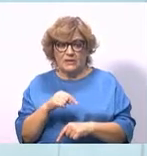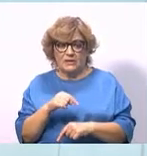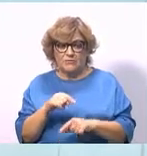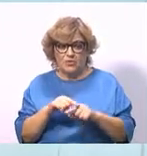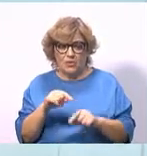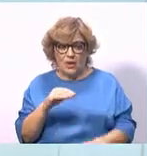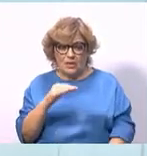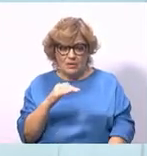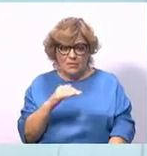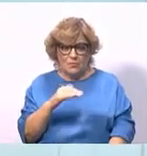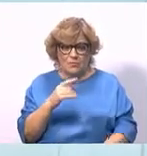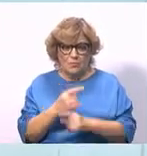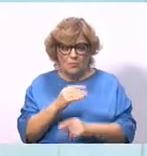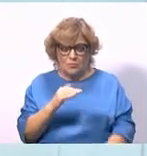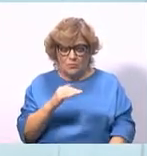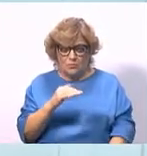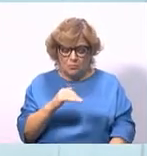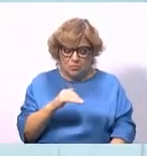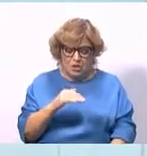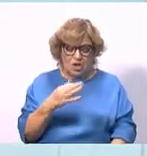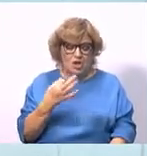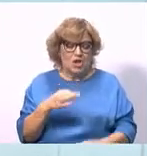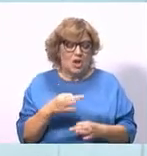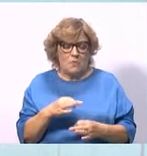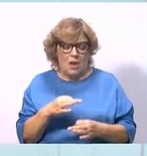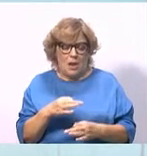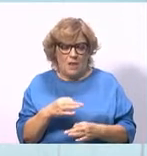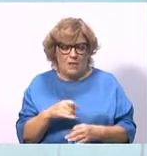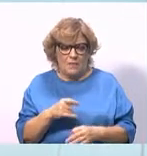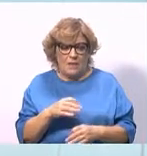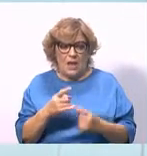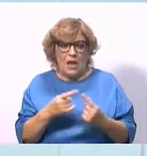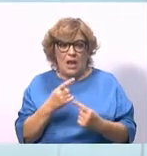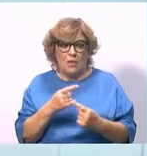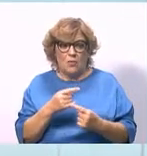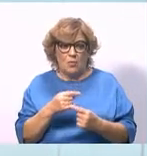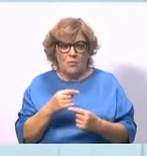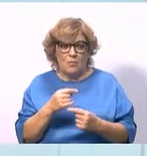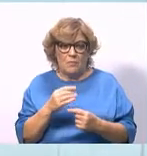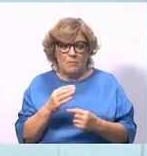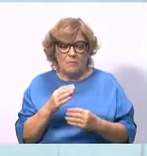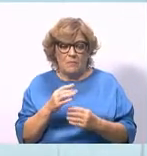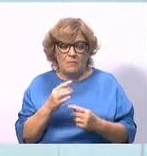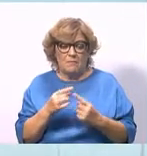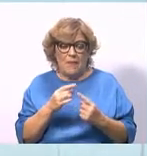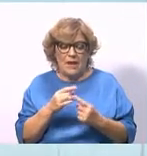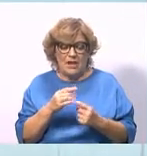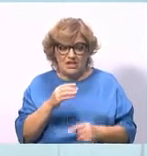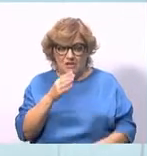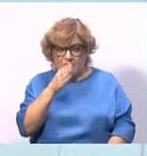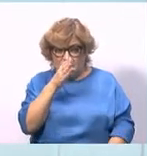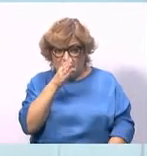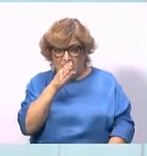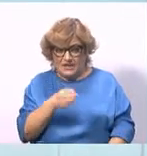portanto, há uma questão oblíqua natural e fisiológica. Mas se algum deles estiver mais, digamos, mais